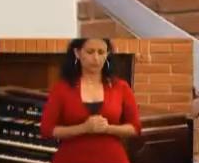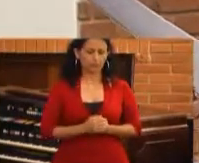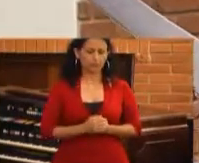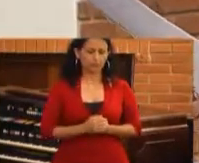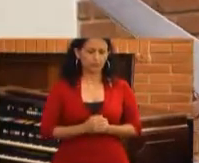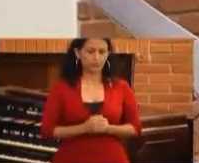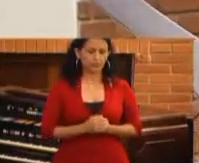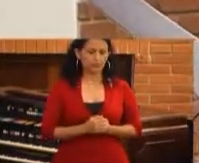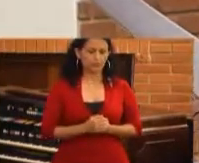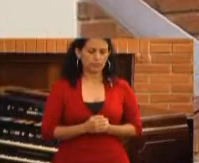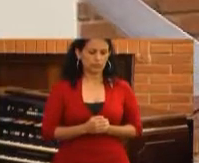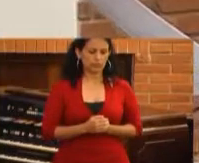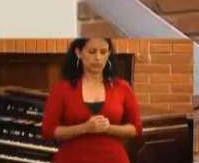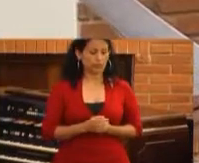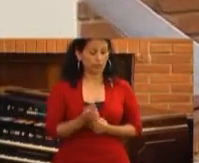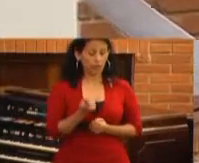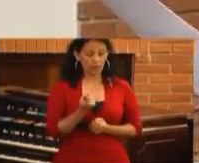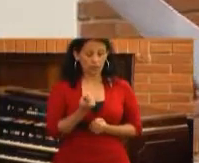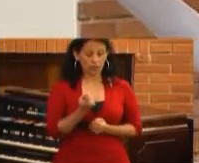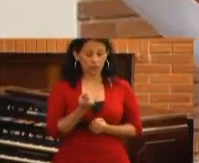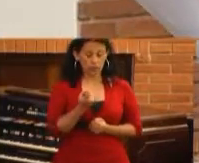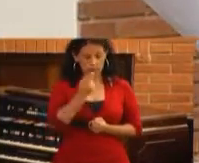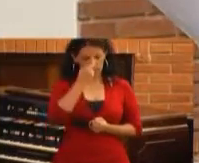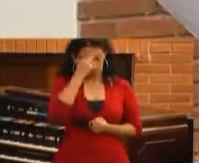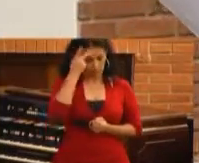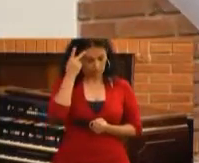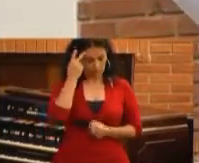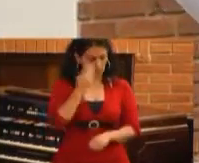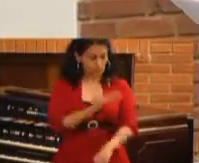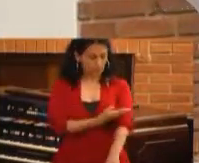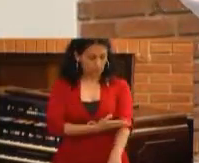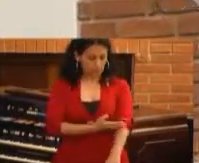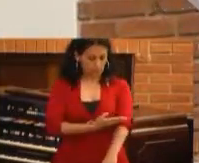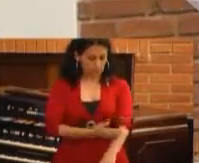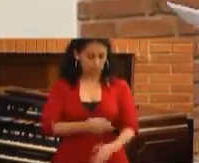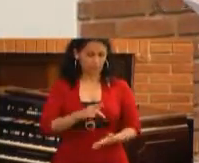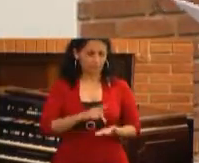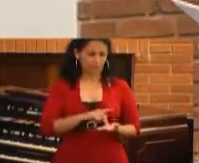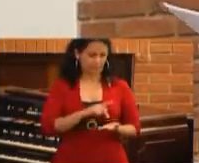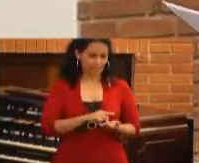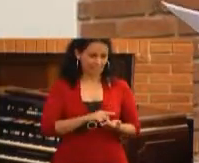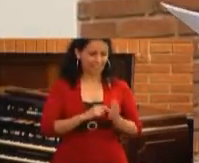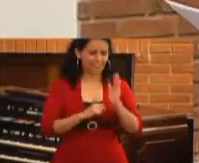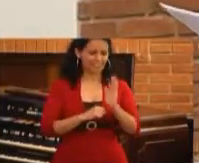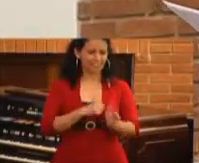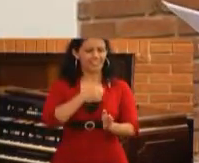E que o único praticante do verdadeiro cristianismo havia sido crucificado.